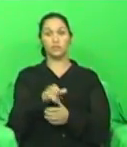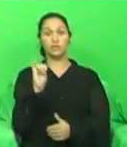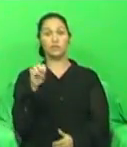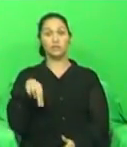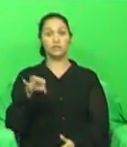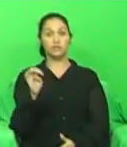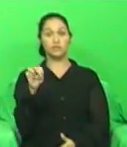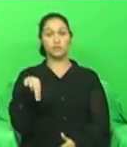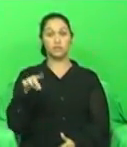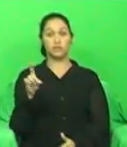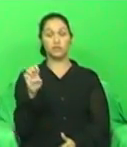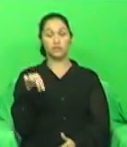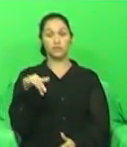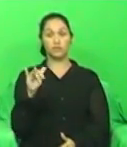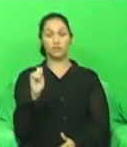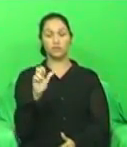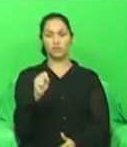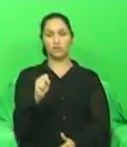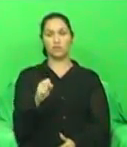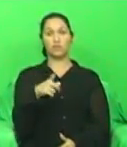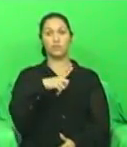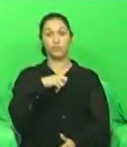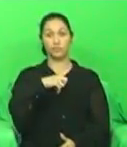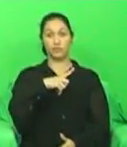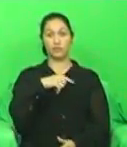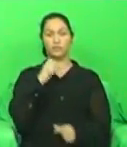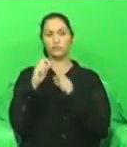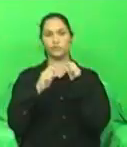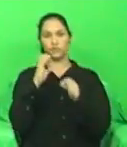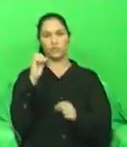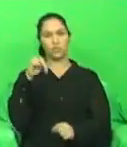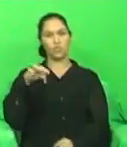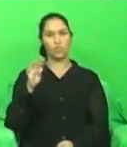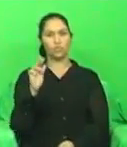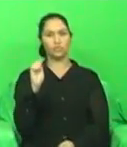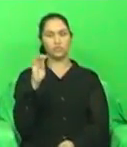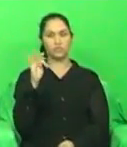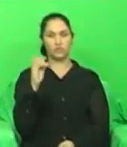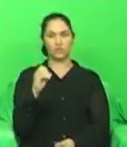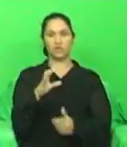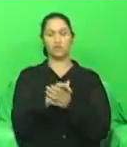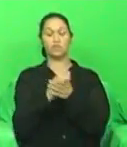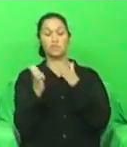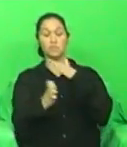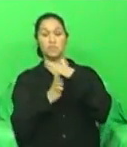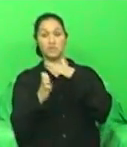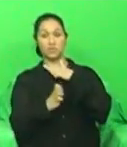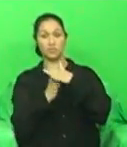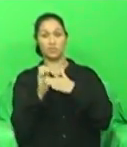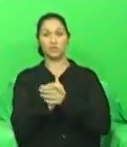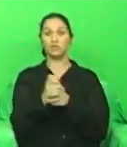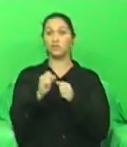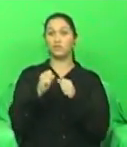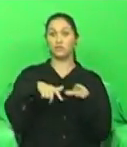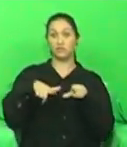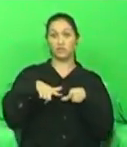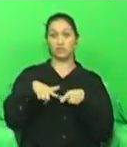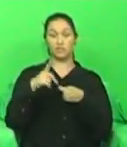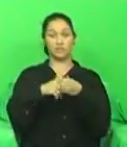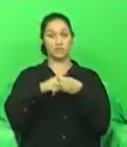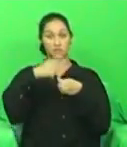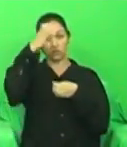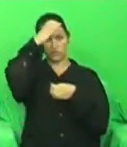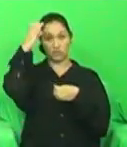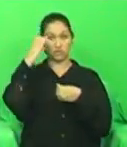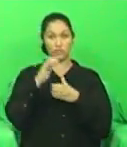contrato com uma empresa prestadora prestadores de serviços para nossa cidade o nosso município que cada varredor de